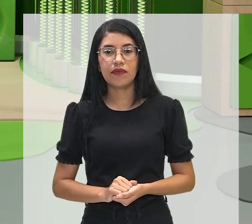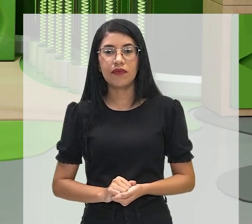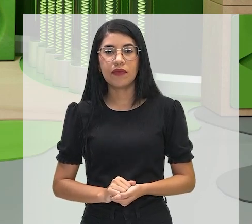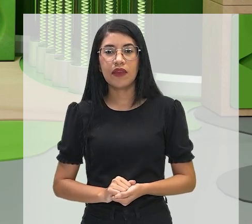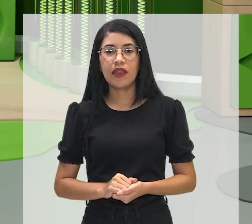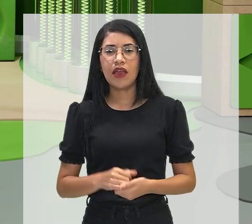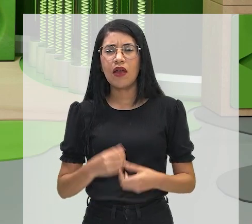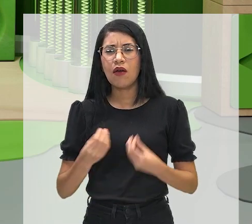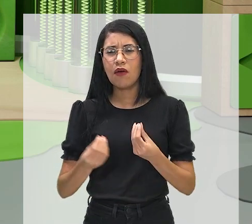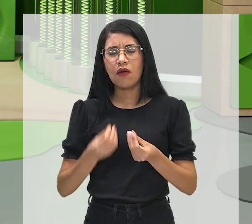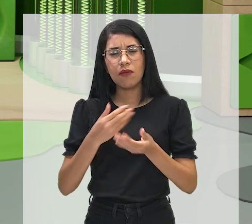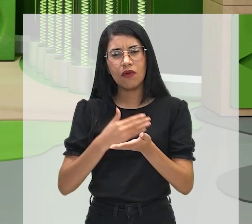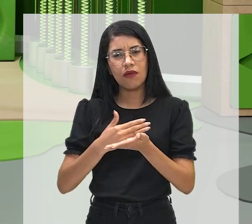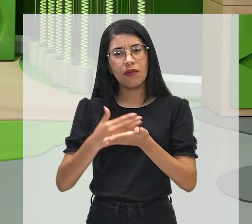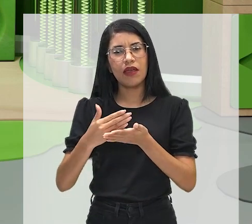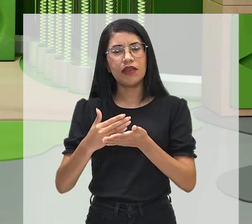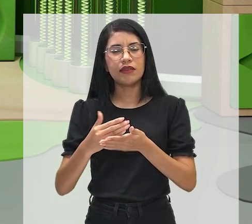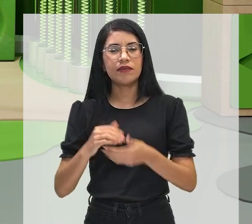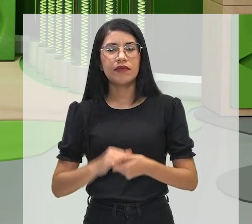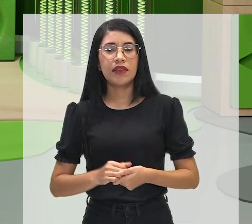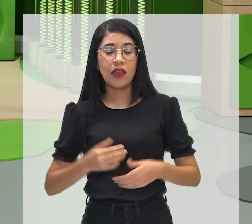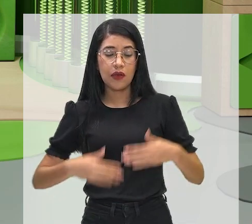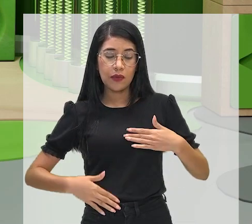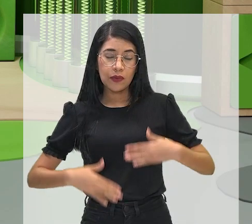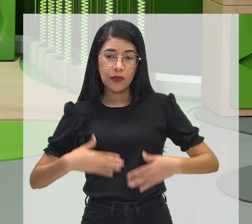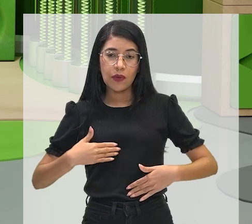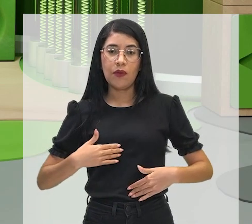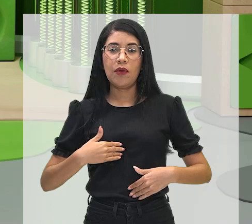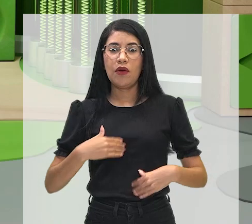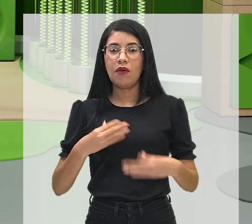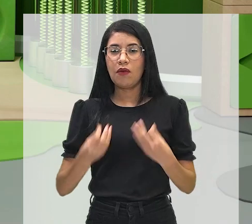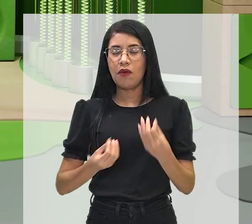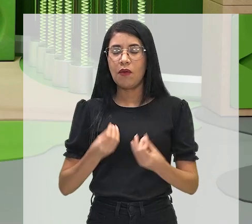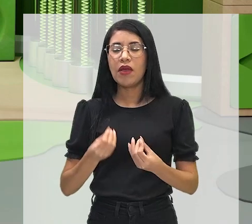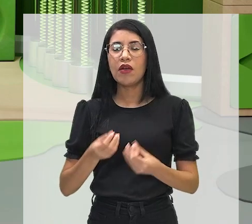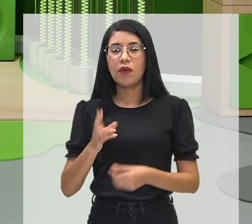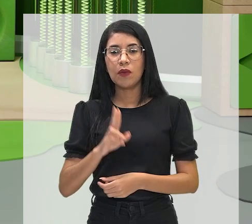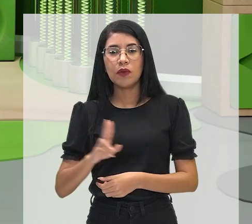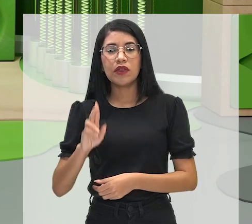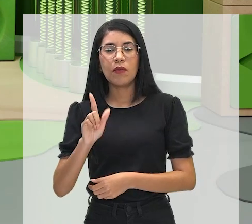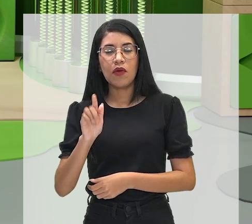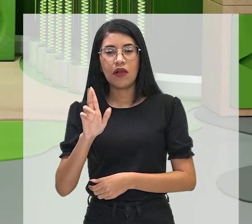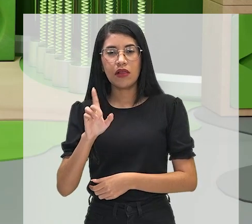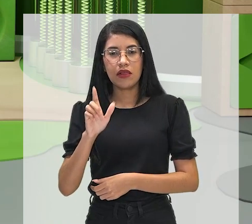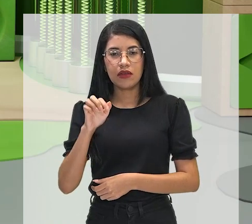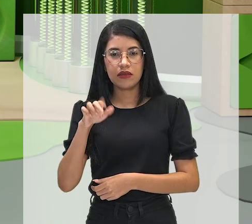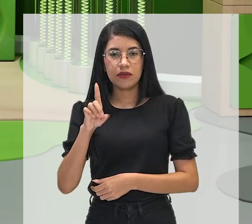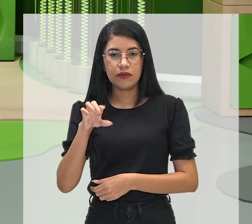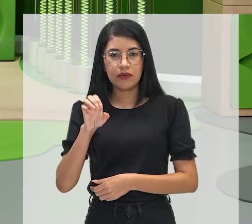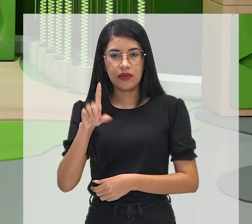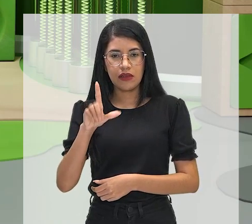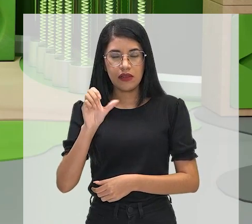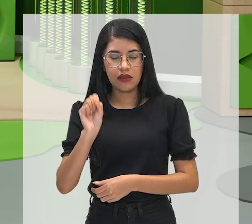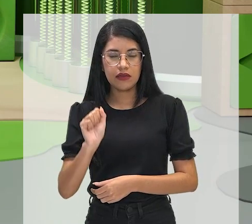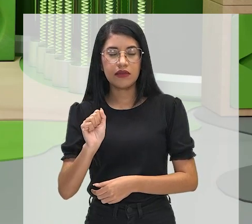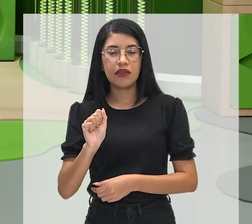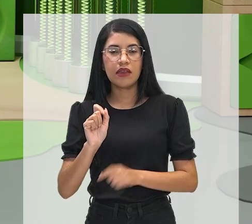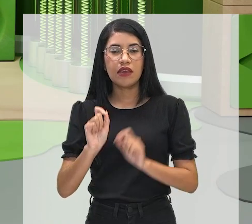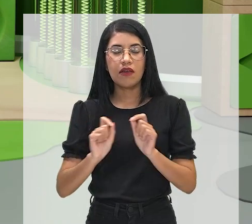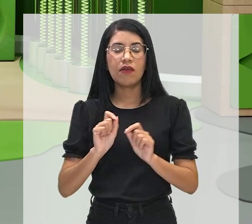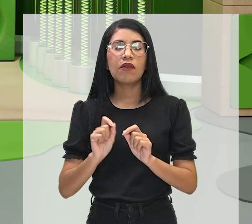A gente vai ver como tudo começa, né? Dentro do nosso corpo, tudo vai ser regulado por glândulas. Elas vão fazer